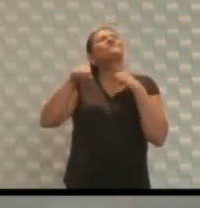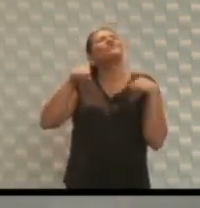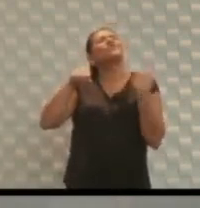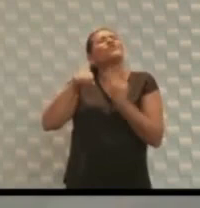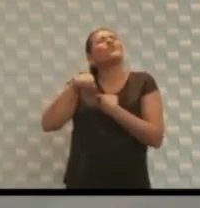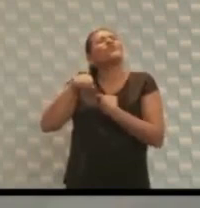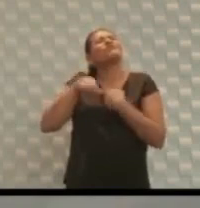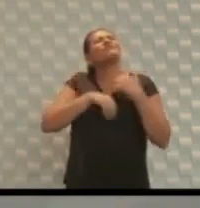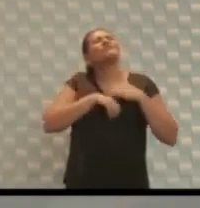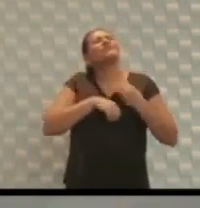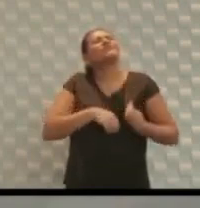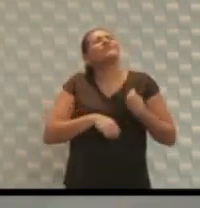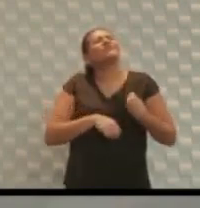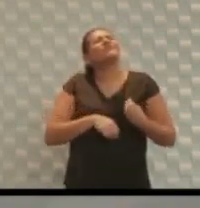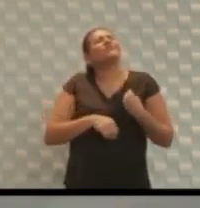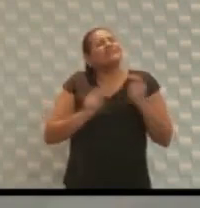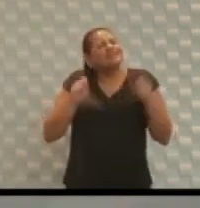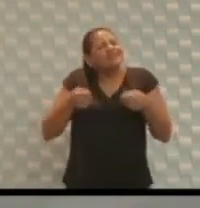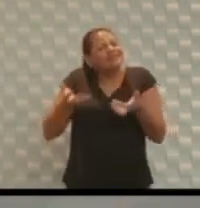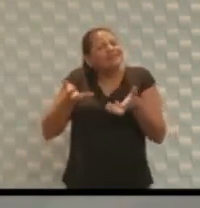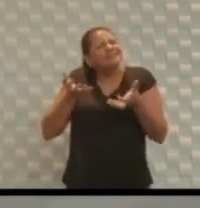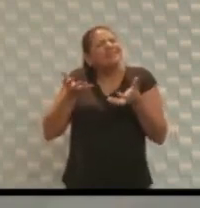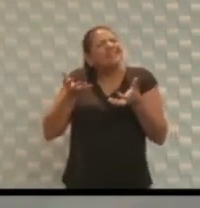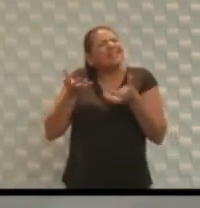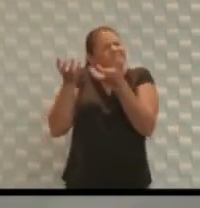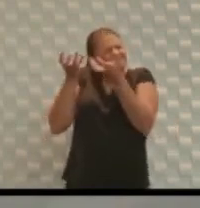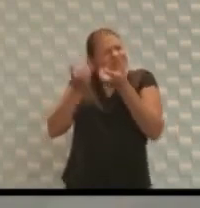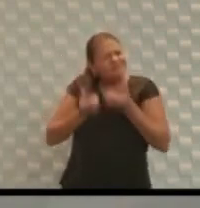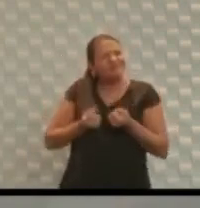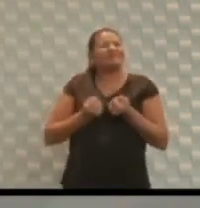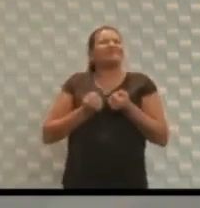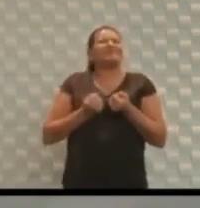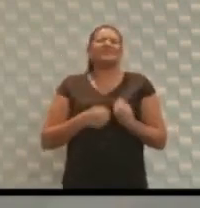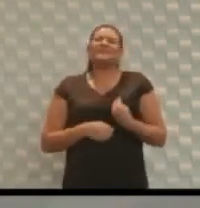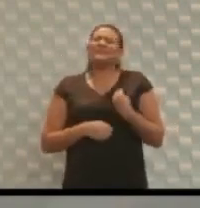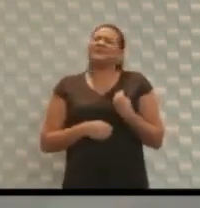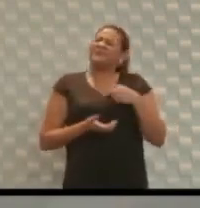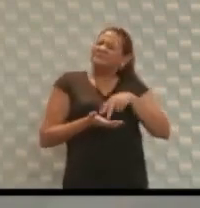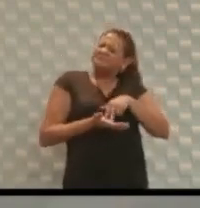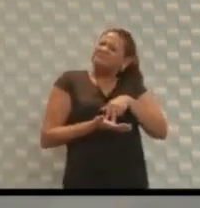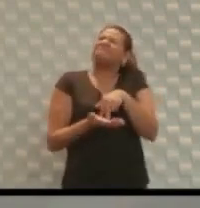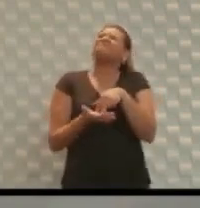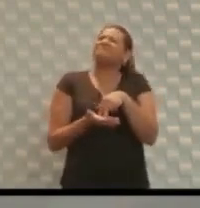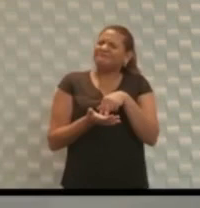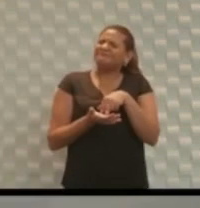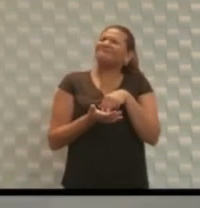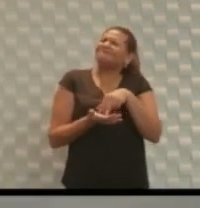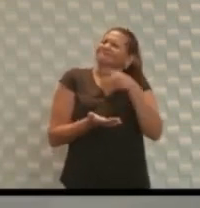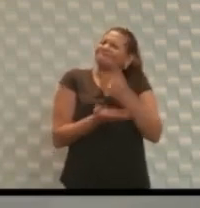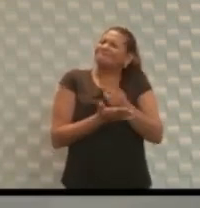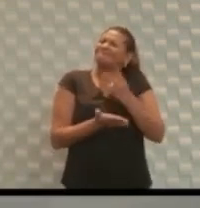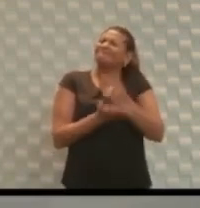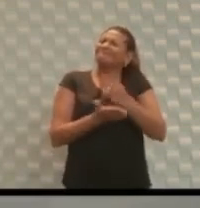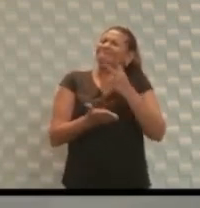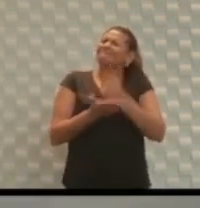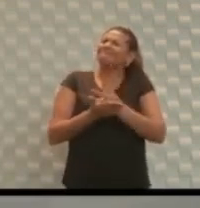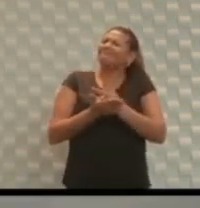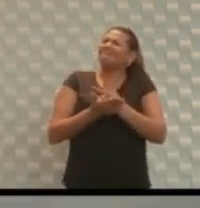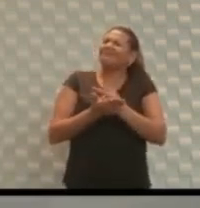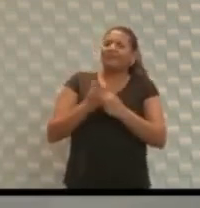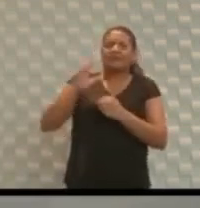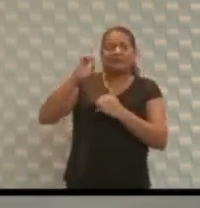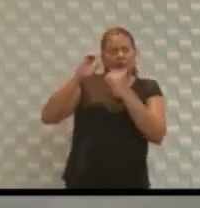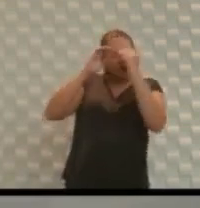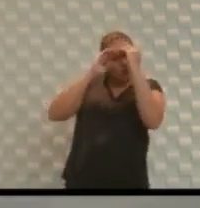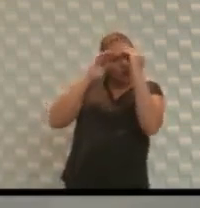queremos construir uma casa firme sobre a rocha que é Jesus, sobre a Tua palavra, obedecendo os Seus mandamentos.